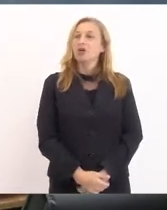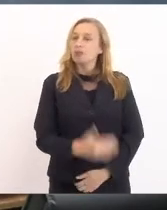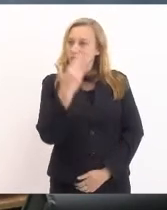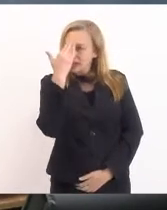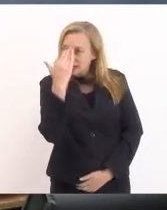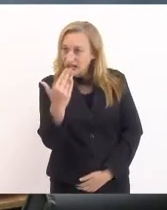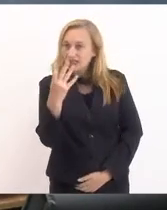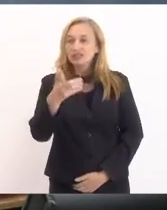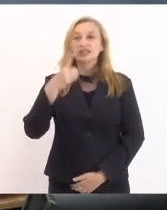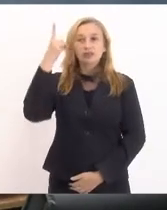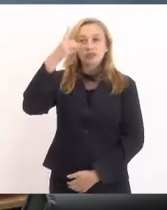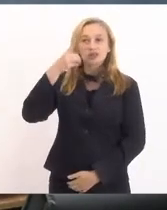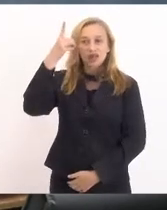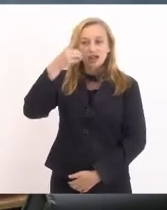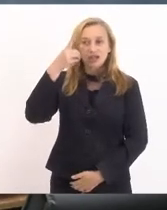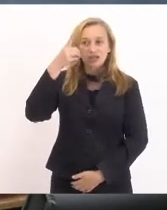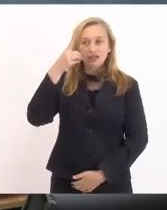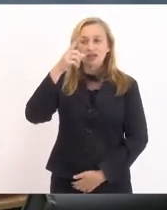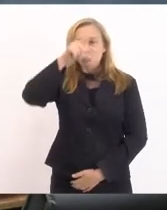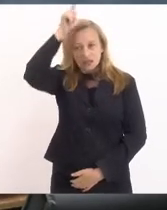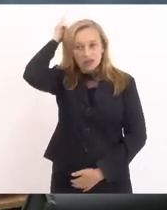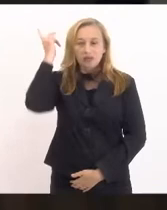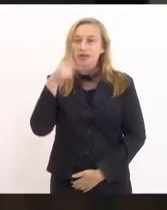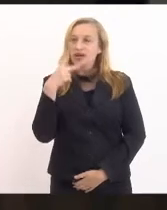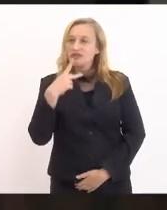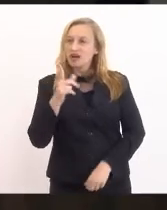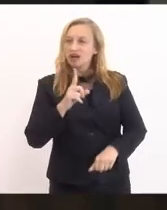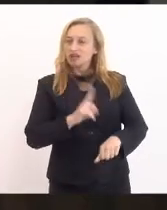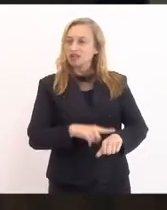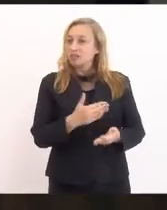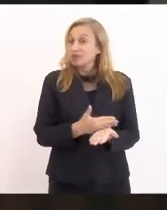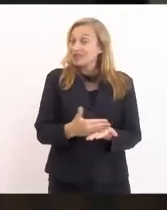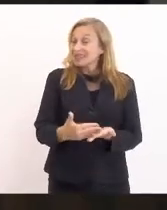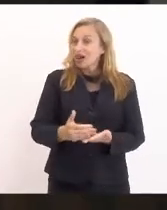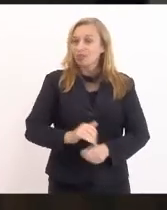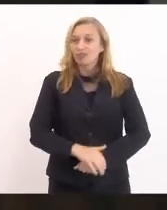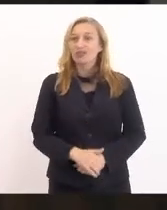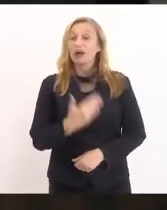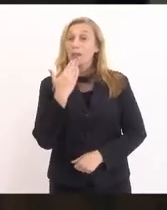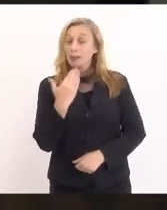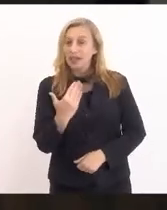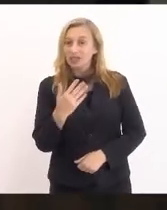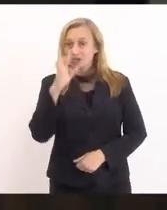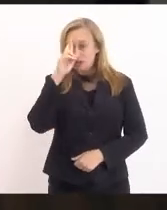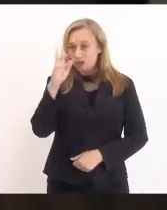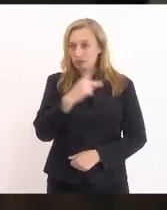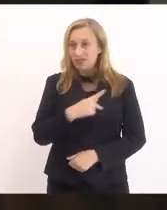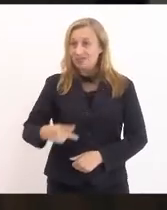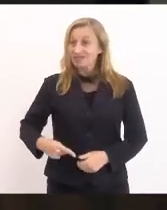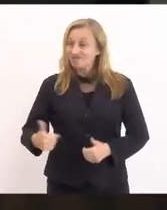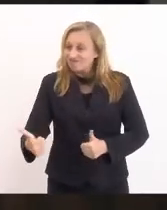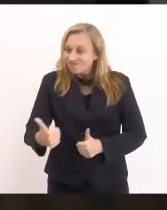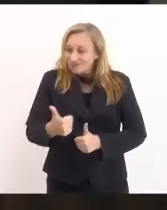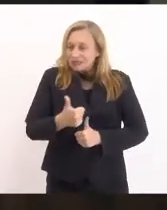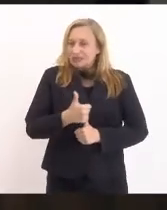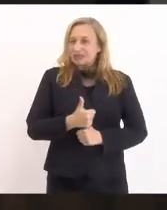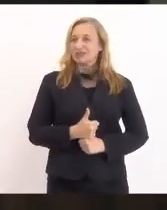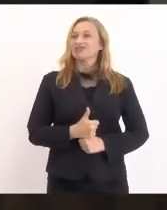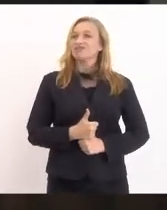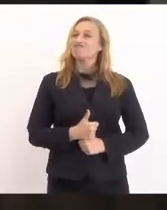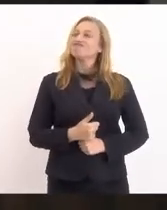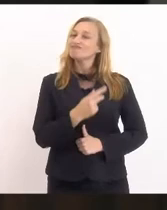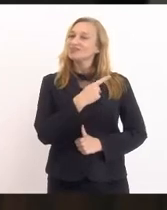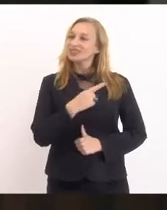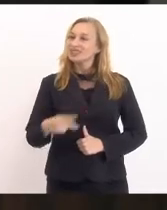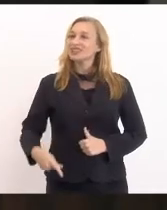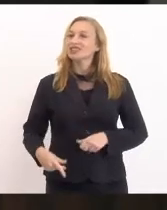Obrigado, deputado Luiz Paulo, pela manifestação nesse expediente inicial. Peço a Vossa Excelência a gentileza de assumir a presidência dos